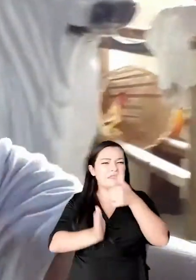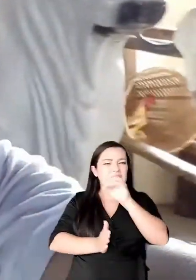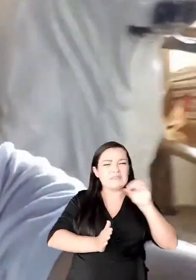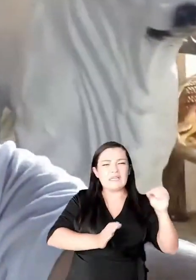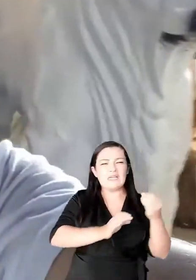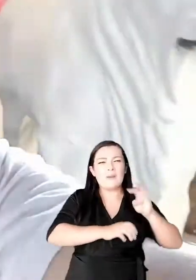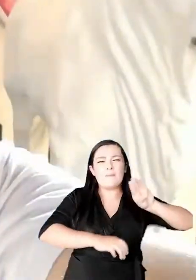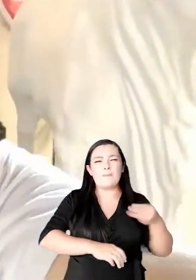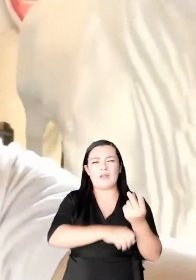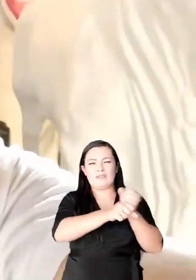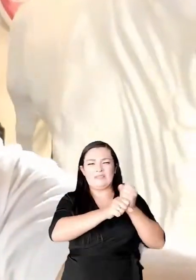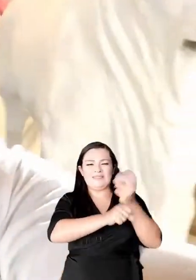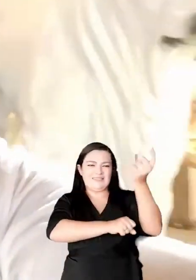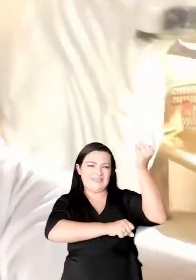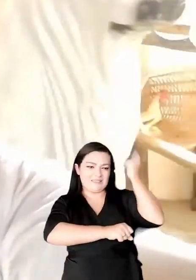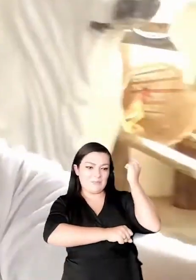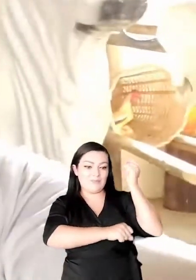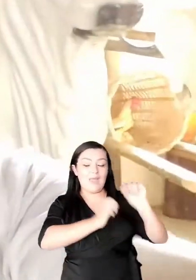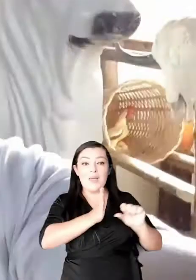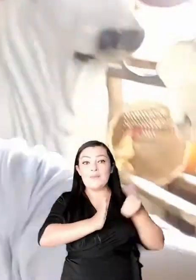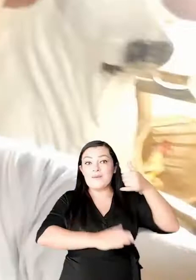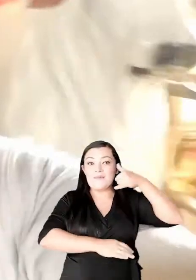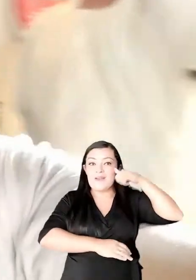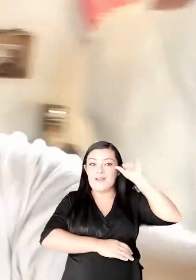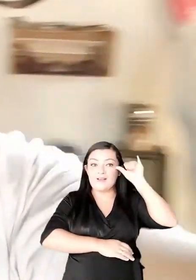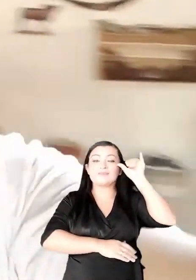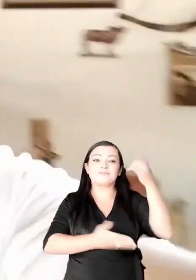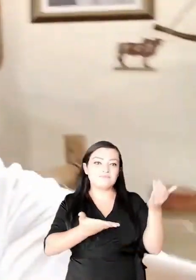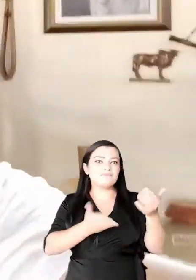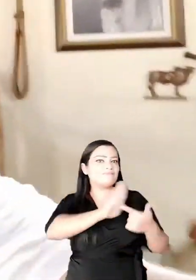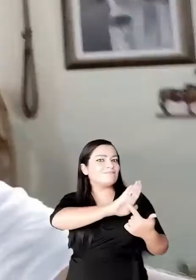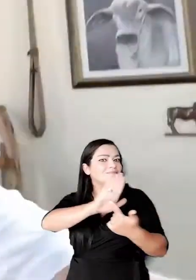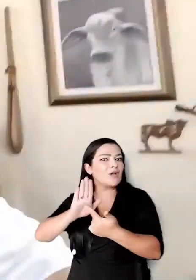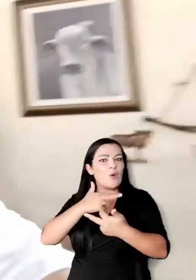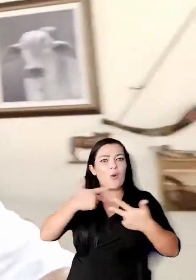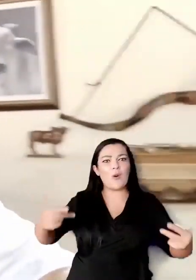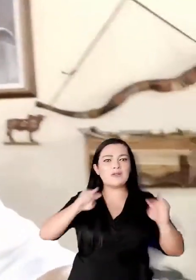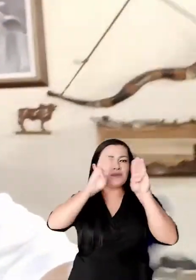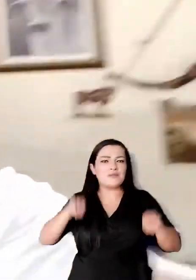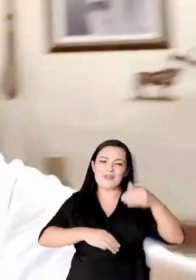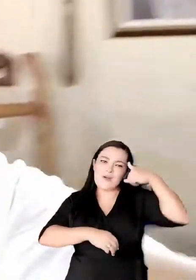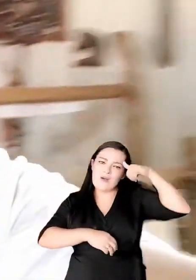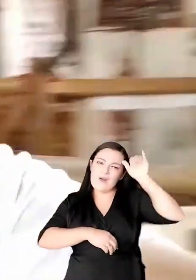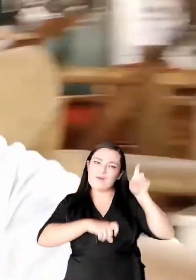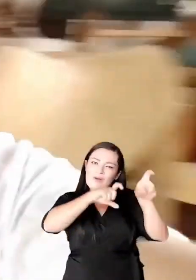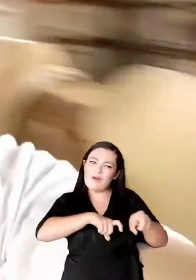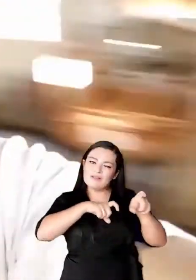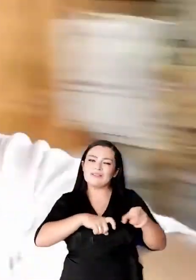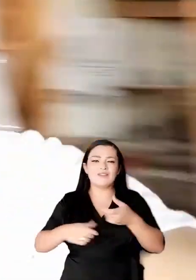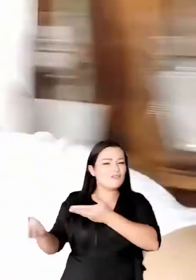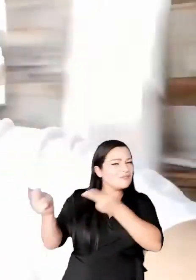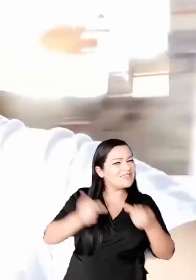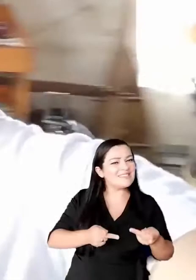raça bovina 100% brasileira, criada e nascida aqui em Itabapuã. O Museu da Roça tem muita coisa para mostrar para você. Nos